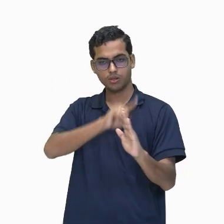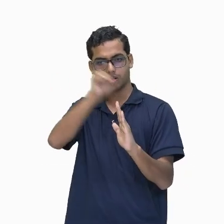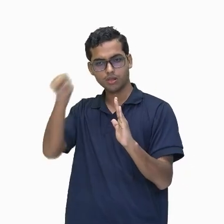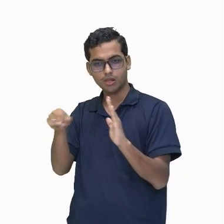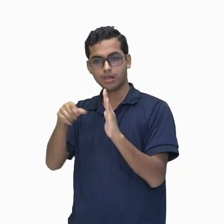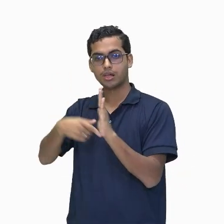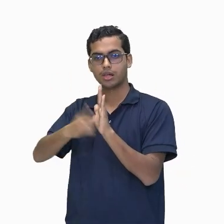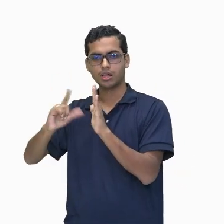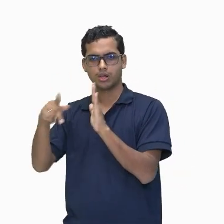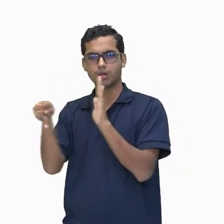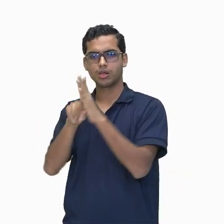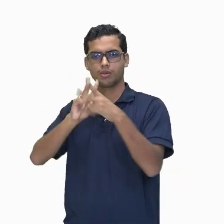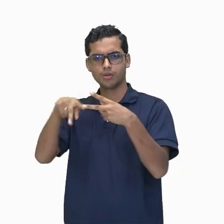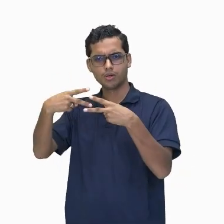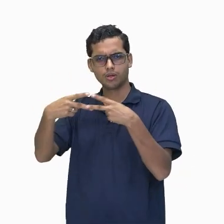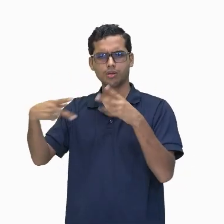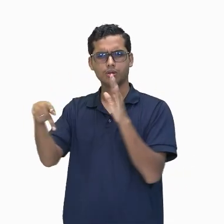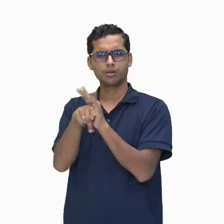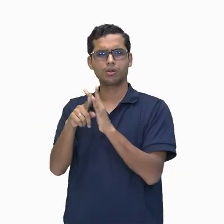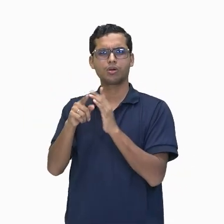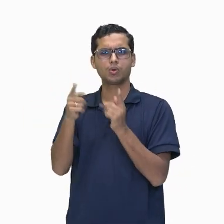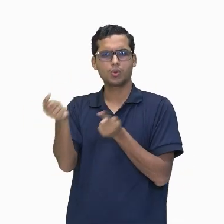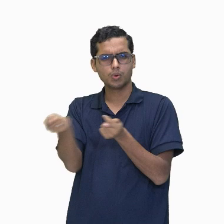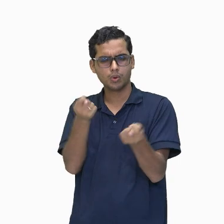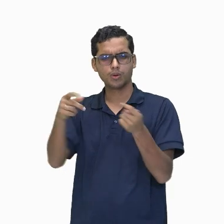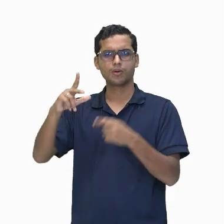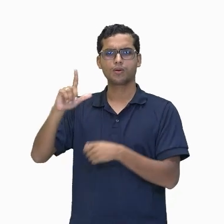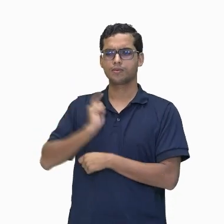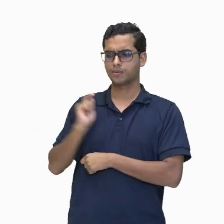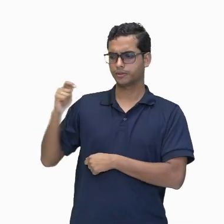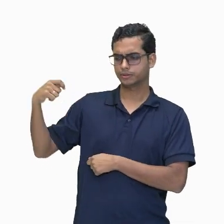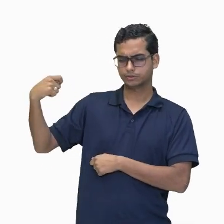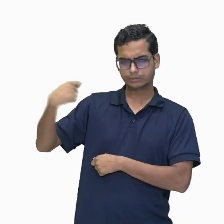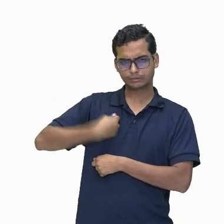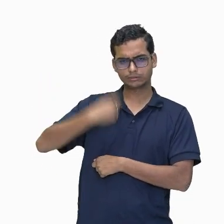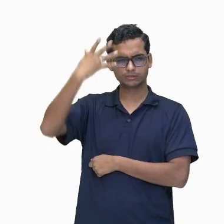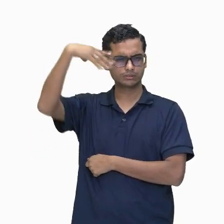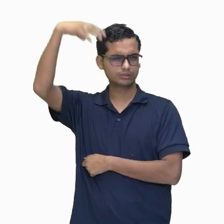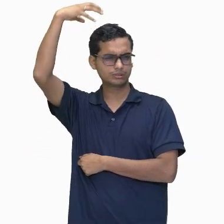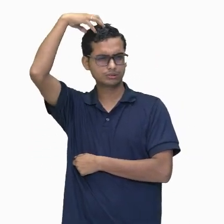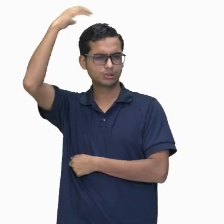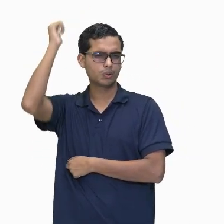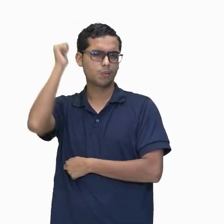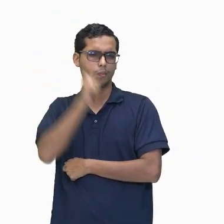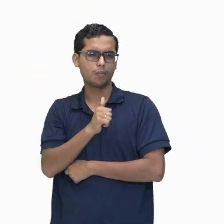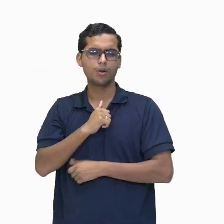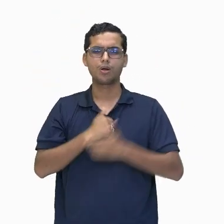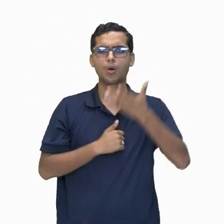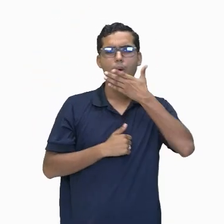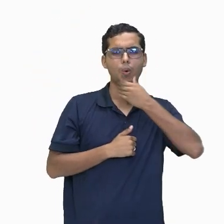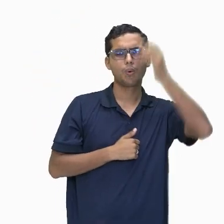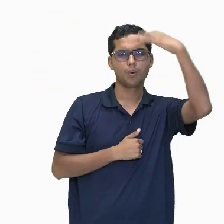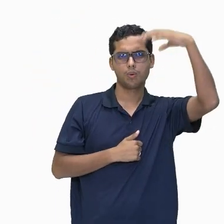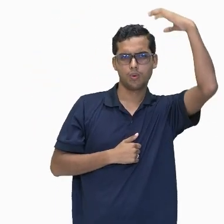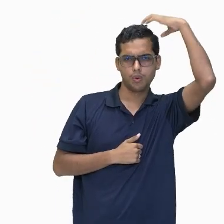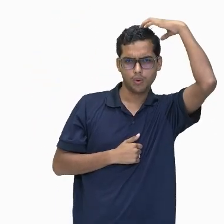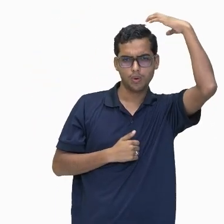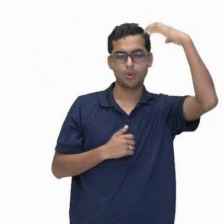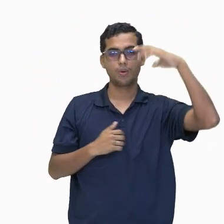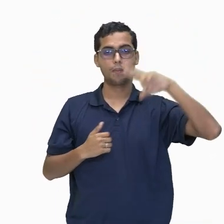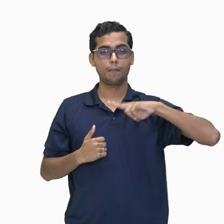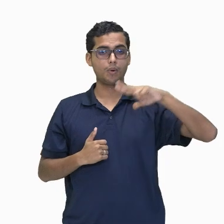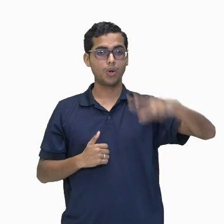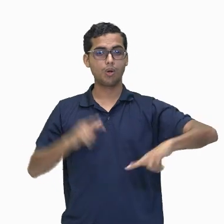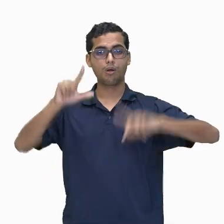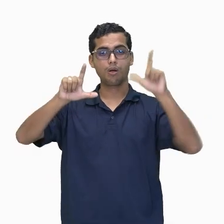por questões ali de casamento entre filho de rei, de príncipe e princesa ali. Portugal ficou